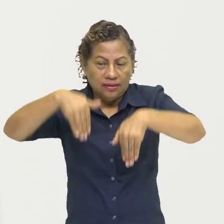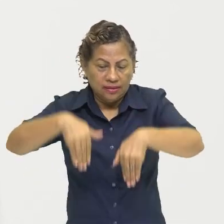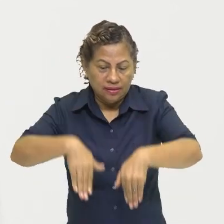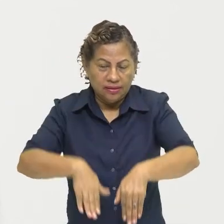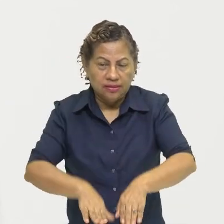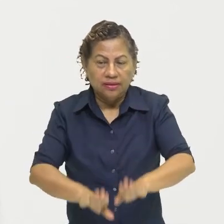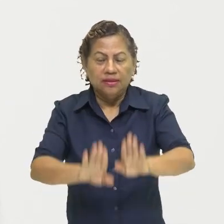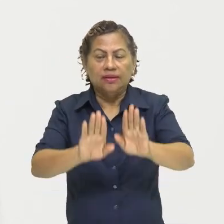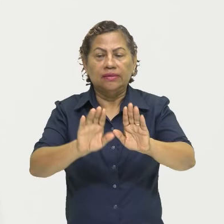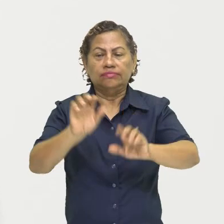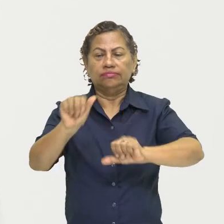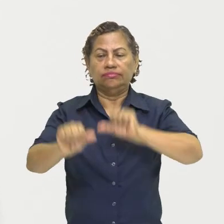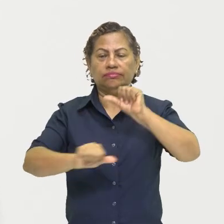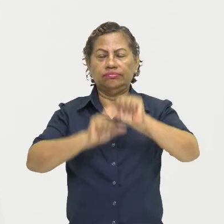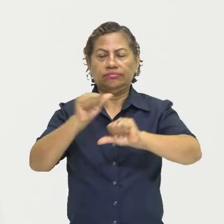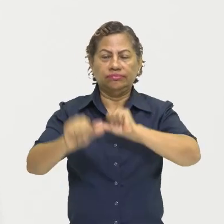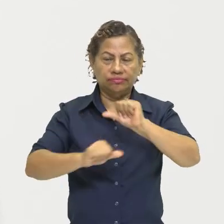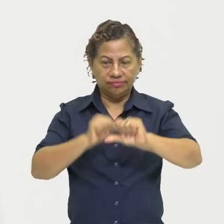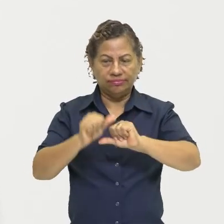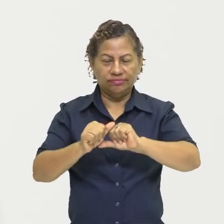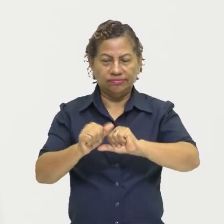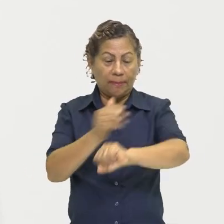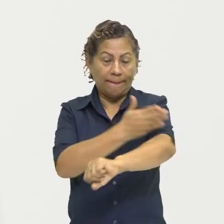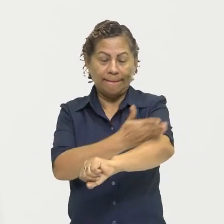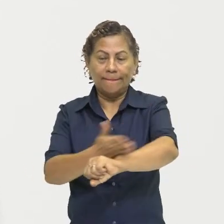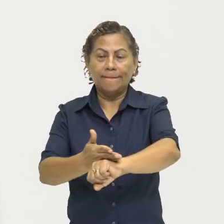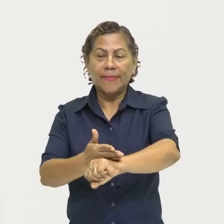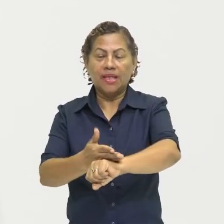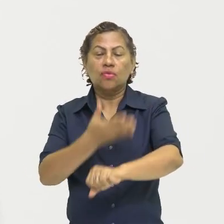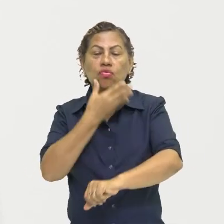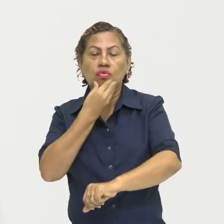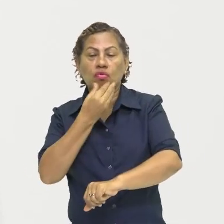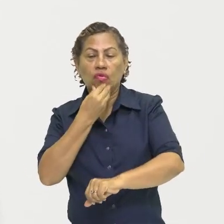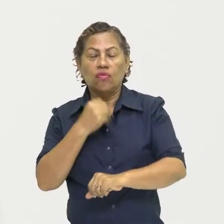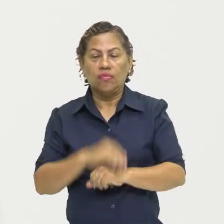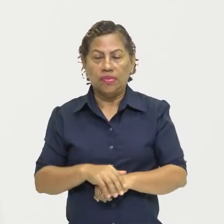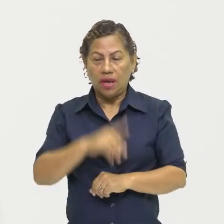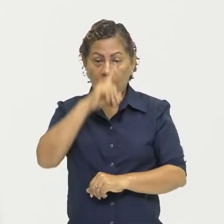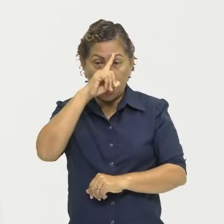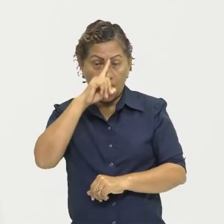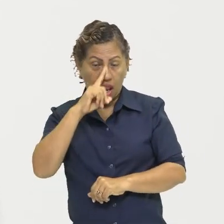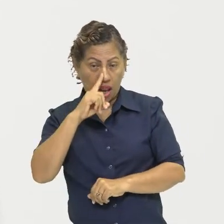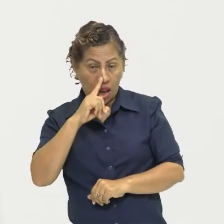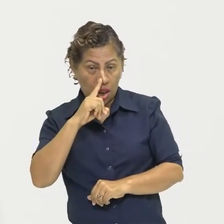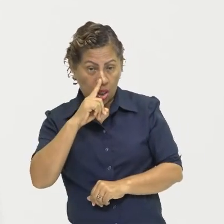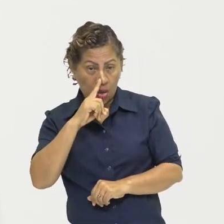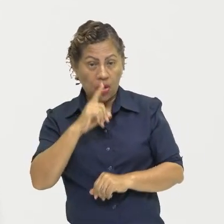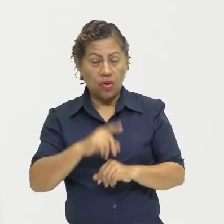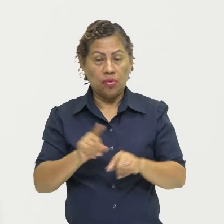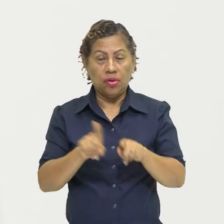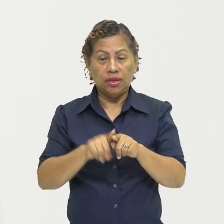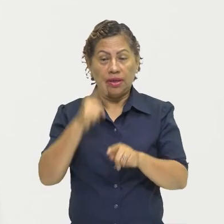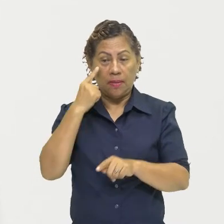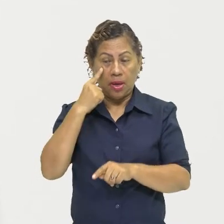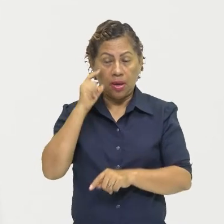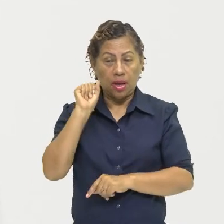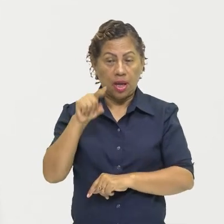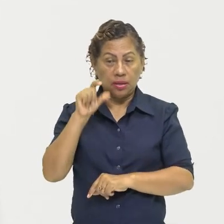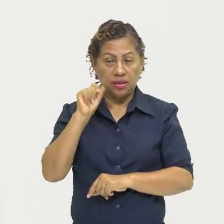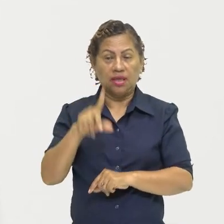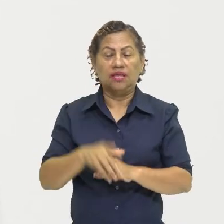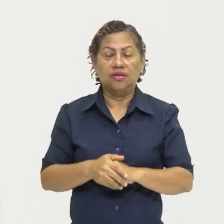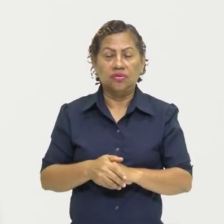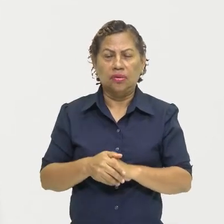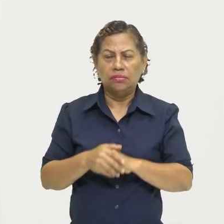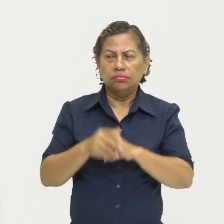transforma no homem branco, loiro de olhos azuis, que justamente representa o homem branco, o homem europeu, né? A pessoa o